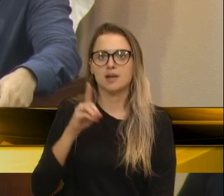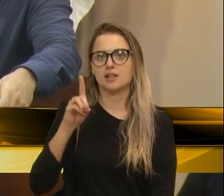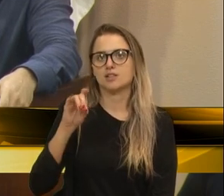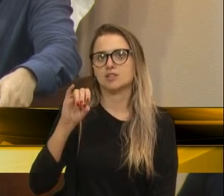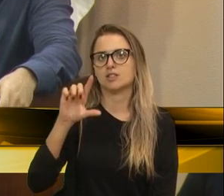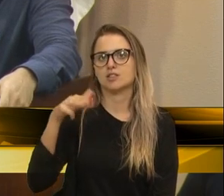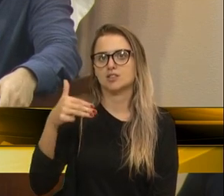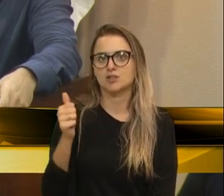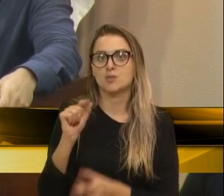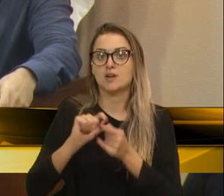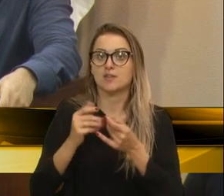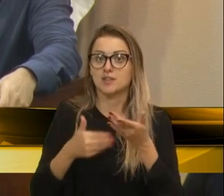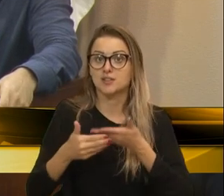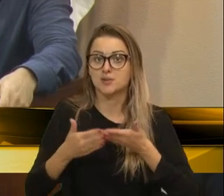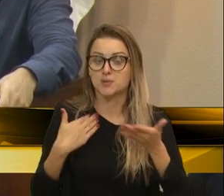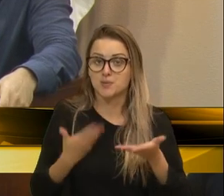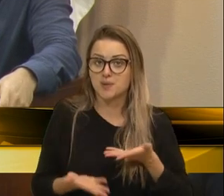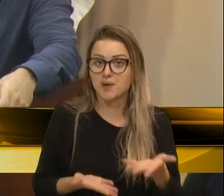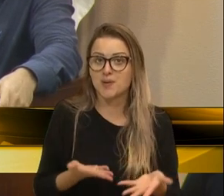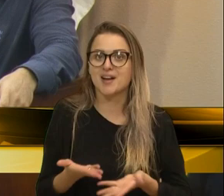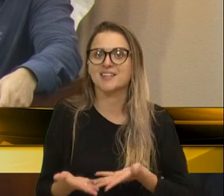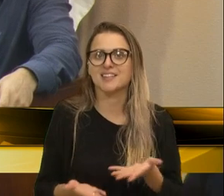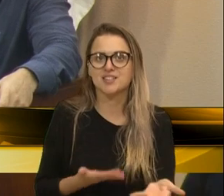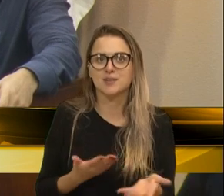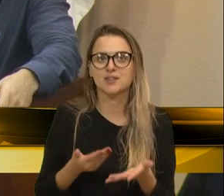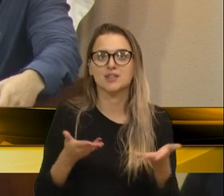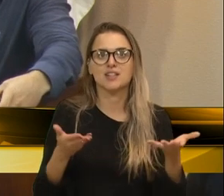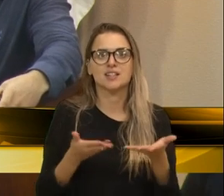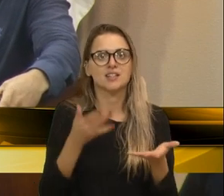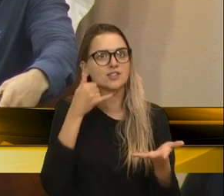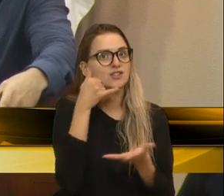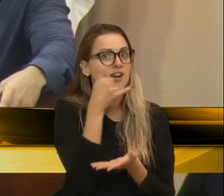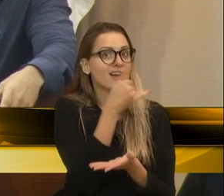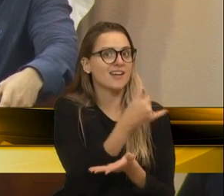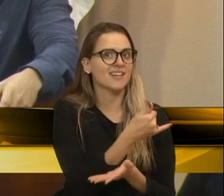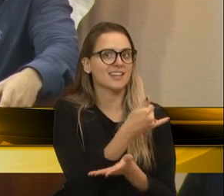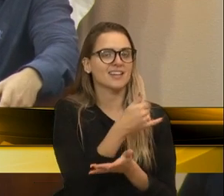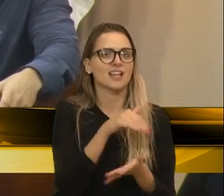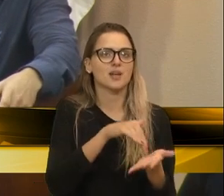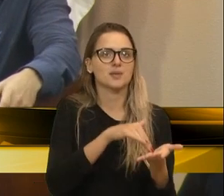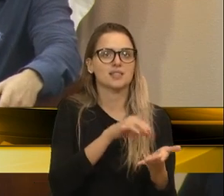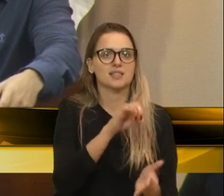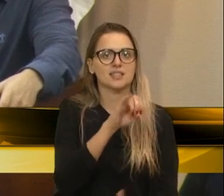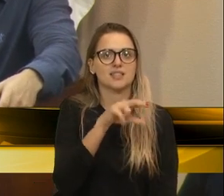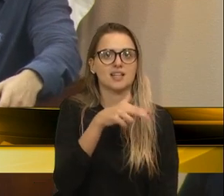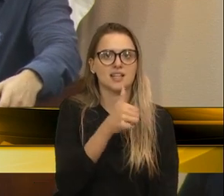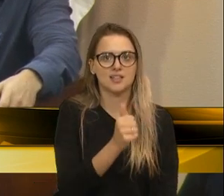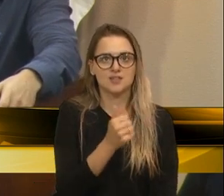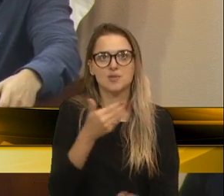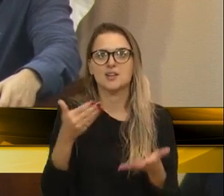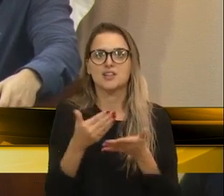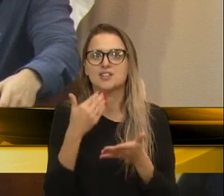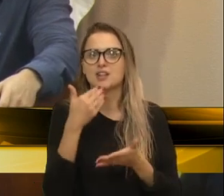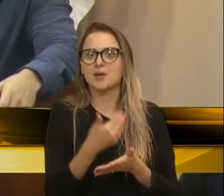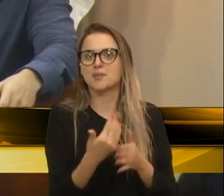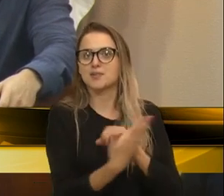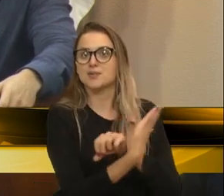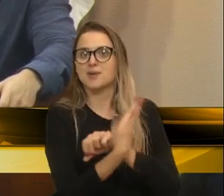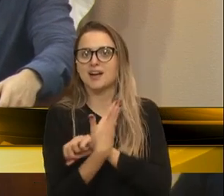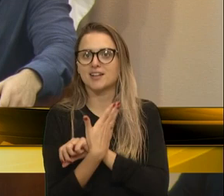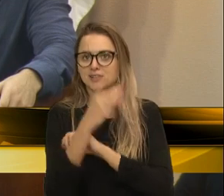o meu pré-natal. O que aconteceu? Eu já puxei o telefone, liguei para a Dilma já pediu ajuda para o Hospital